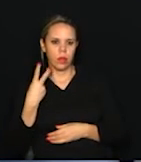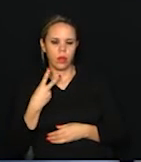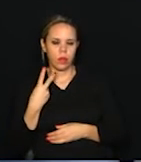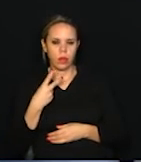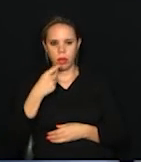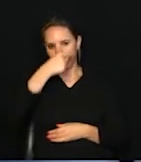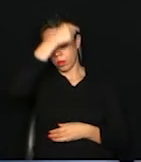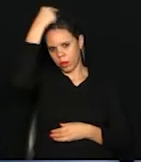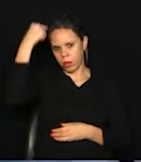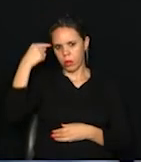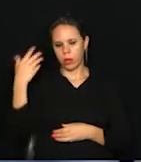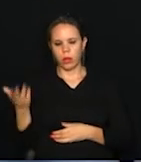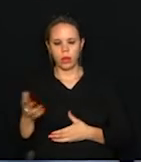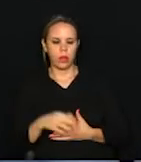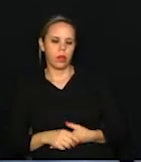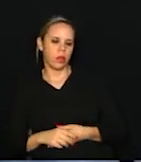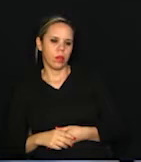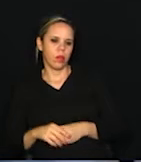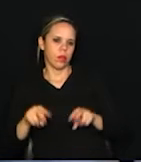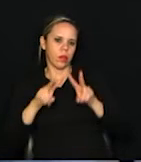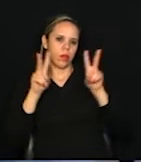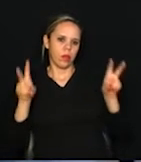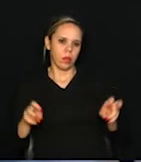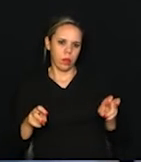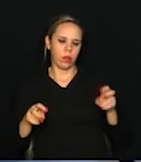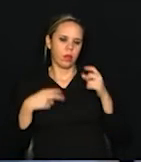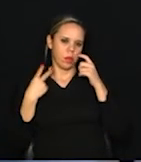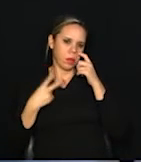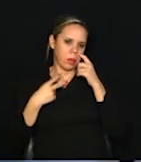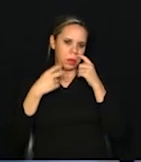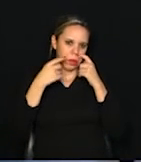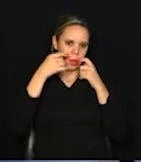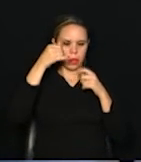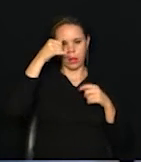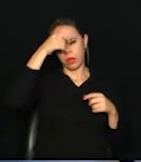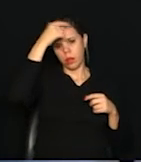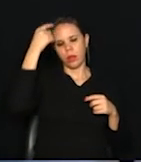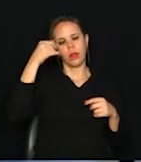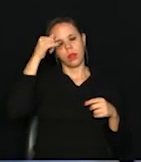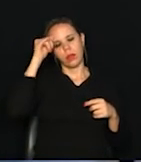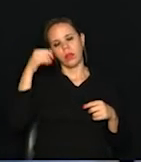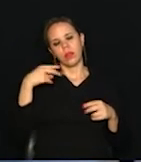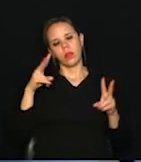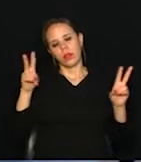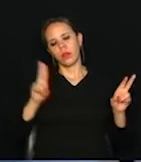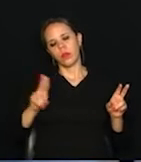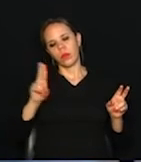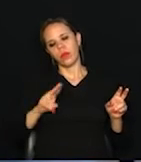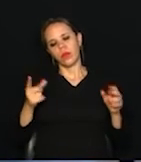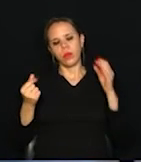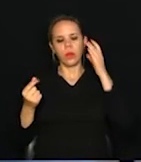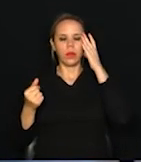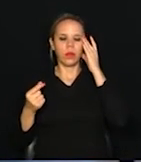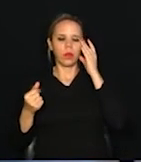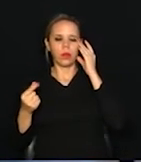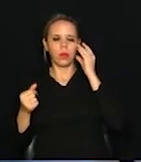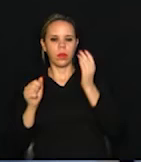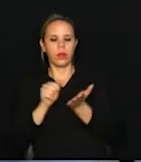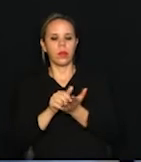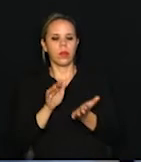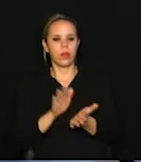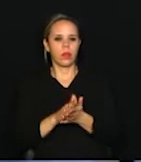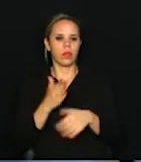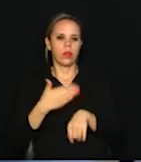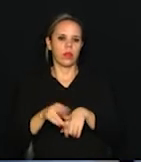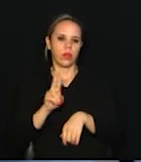Gaspar. Em relação ao Paulo Búfalo, né, quer dizer, como é que a gente usa aqui os recursos das multas? A gente já